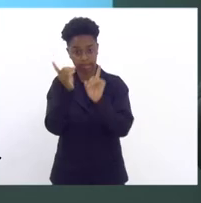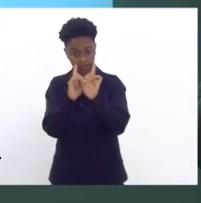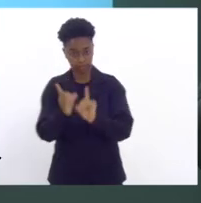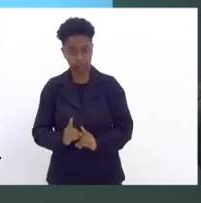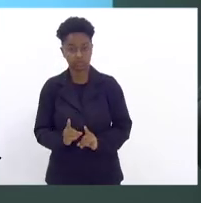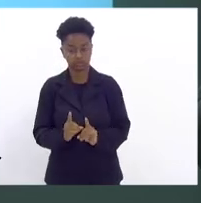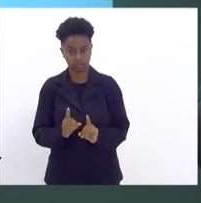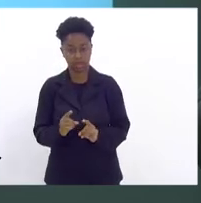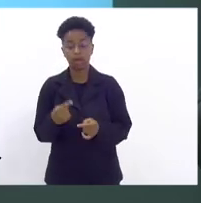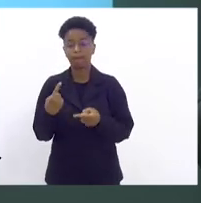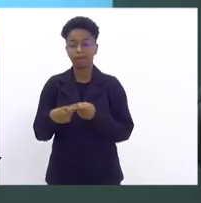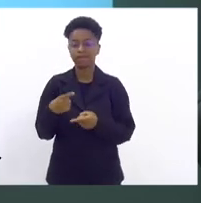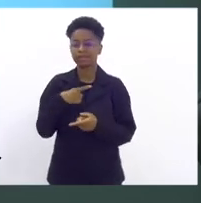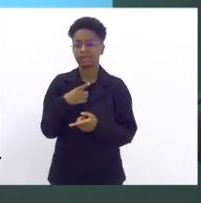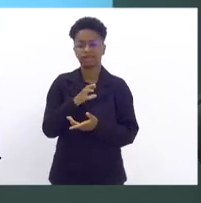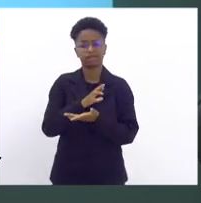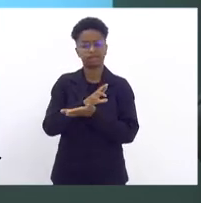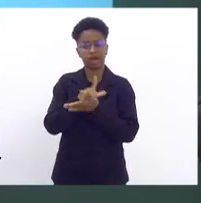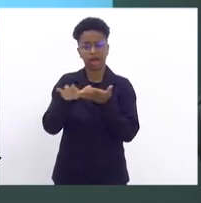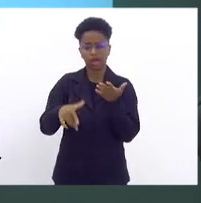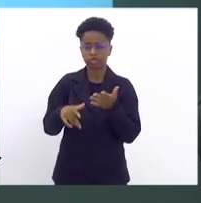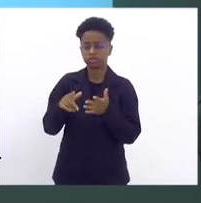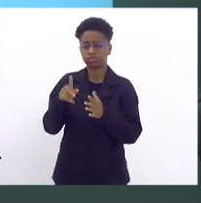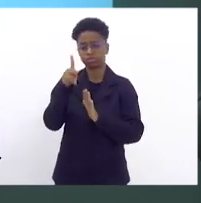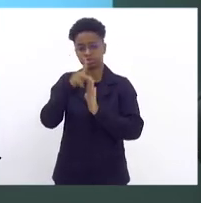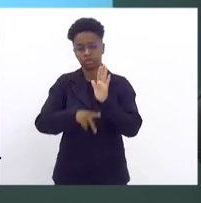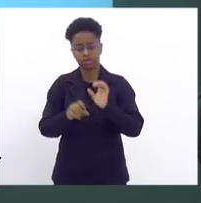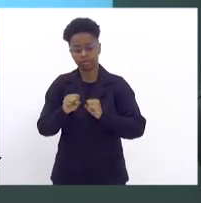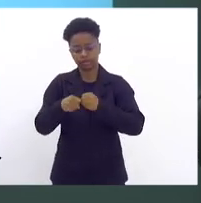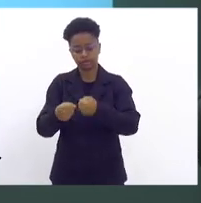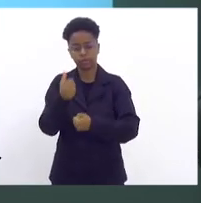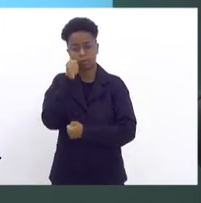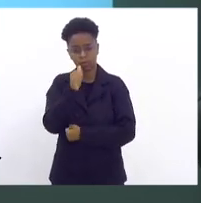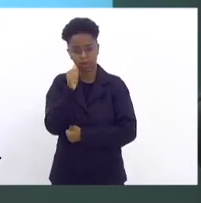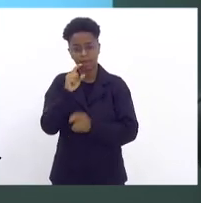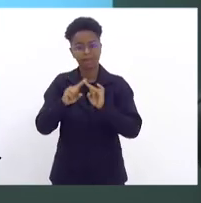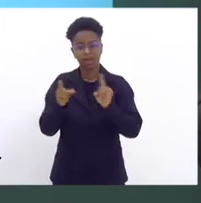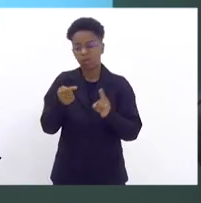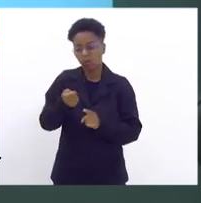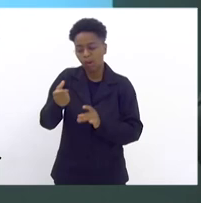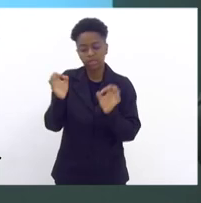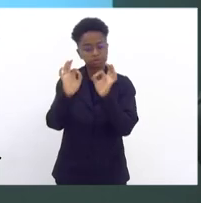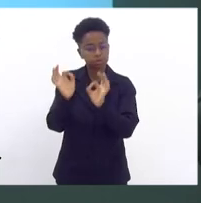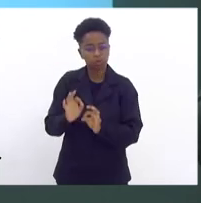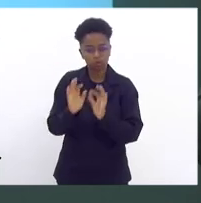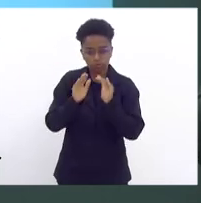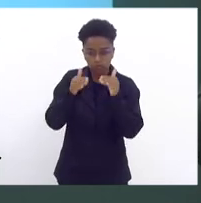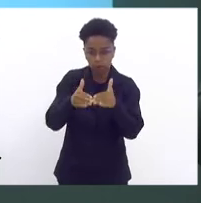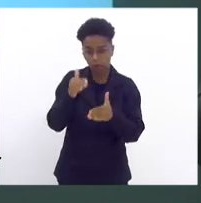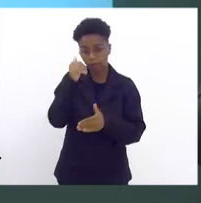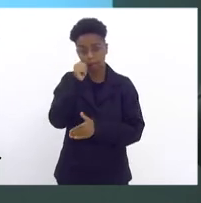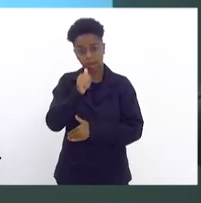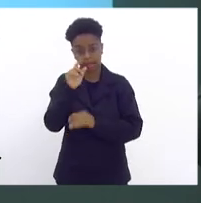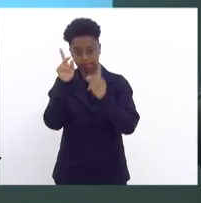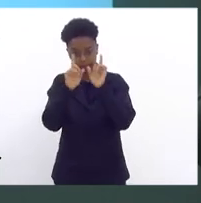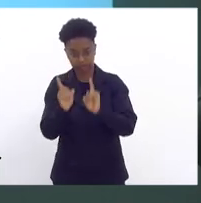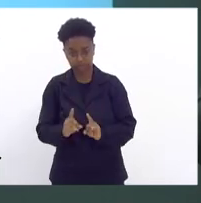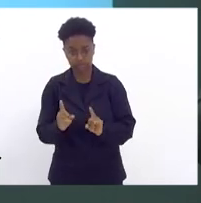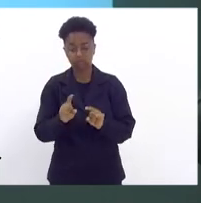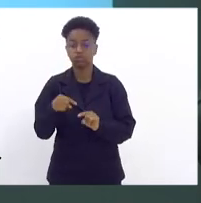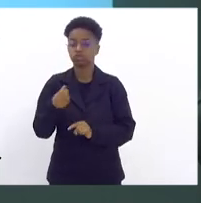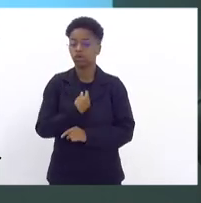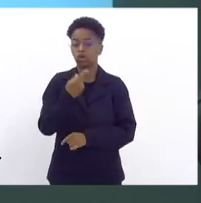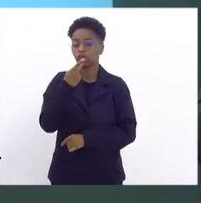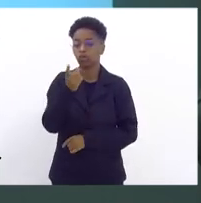porque nós temos muitos projetos para defesa da mulher mas quase nenhum deles tratando especificamente da mulher com deficiência a gente só não tratou aqui